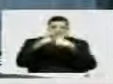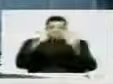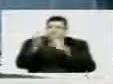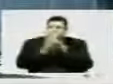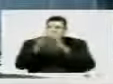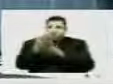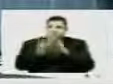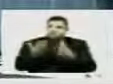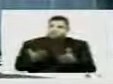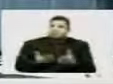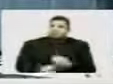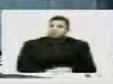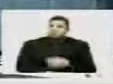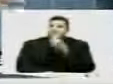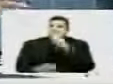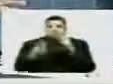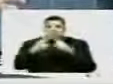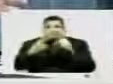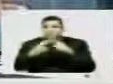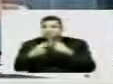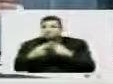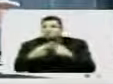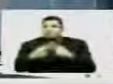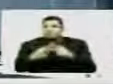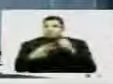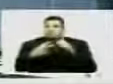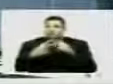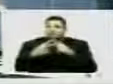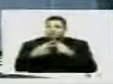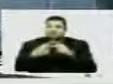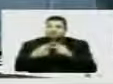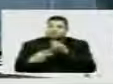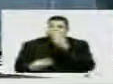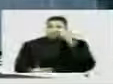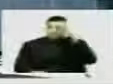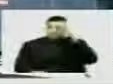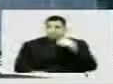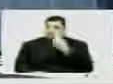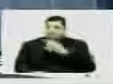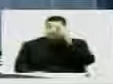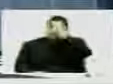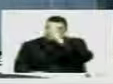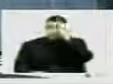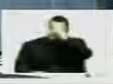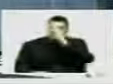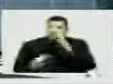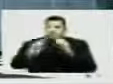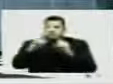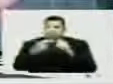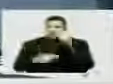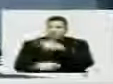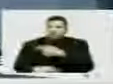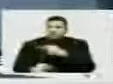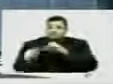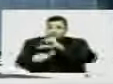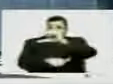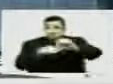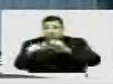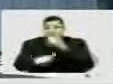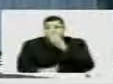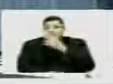problema nenhum. Das duas, uma. Ou ele é um gênio e nós todos somos idiotas, ou é o